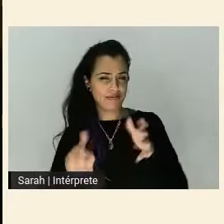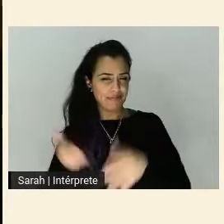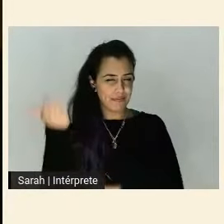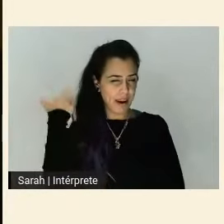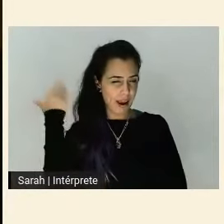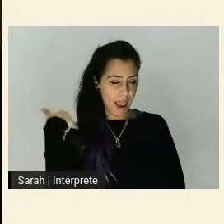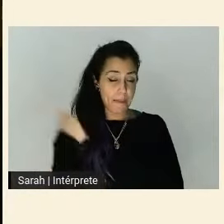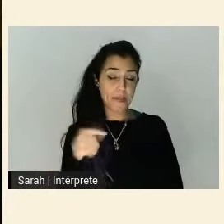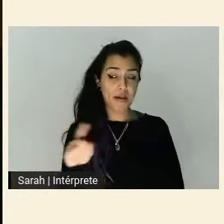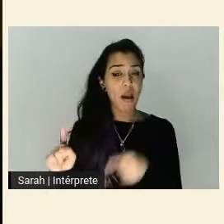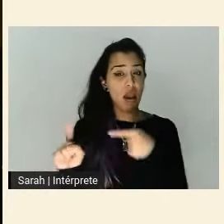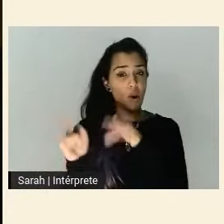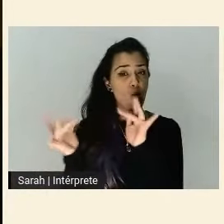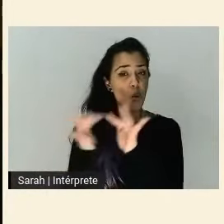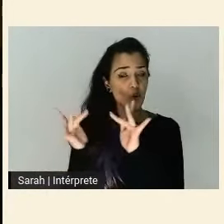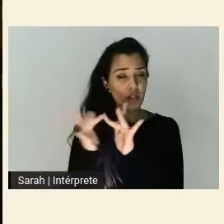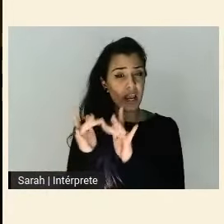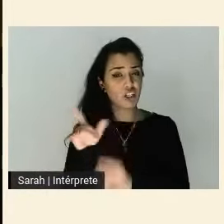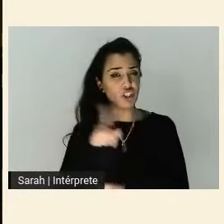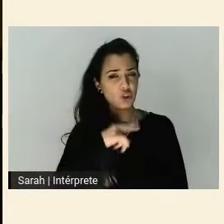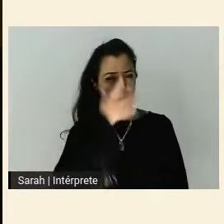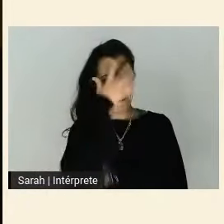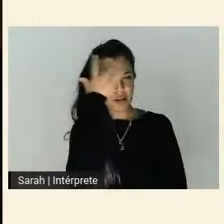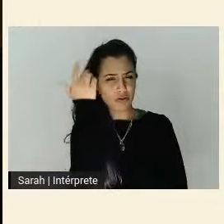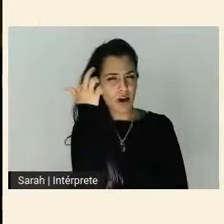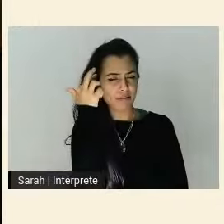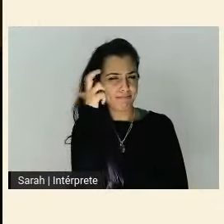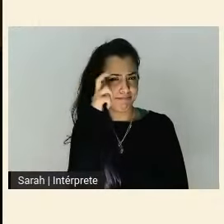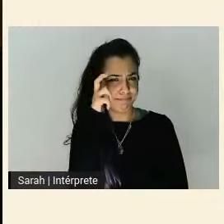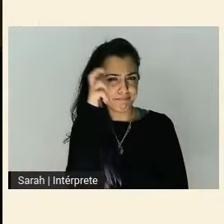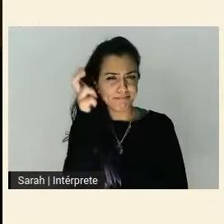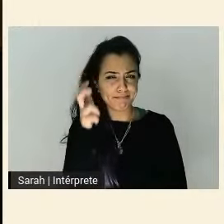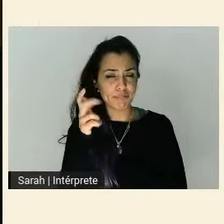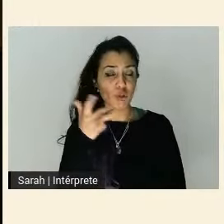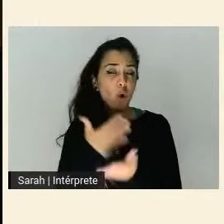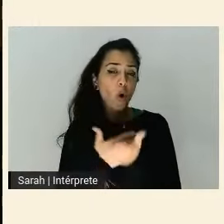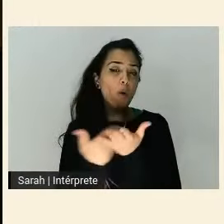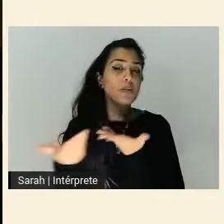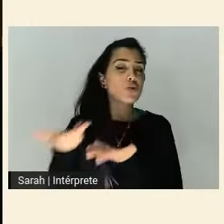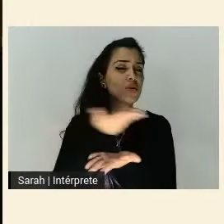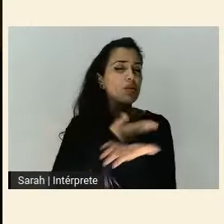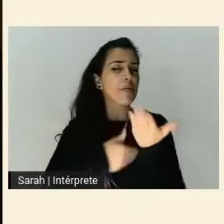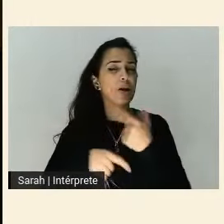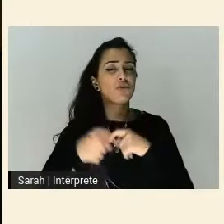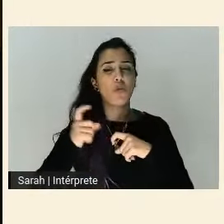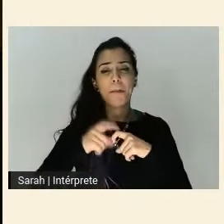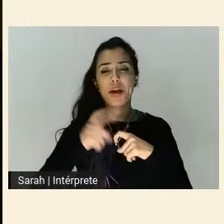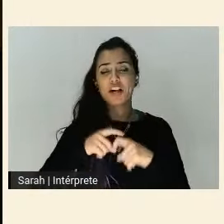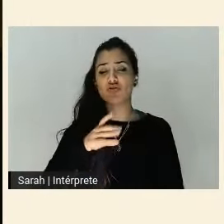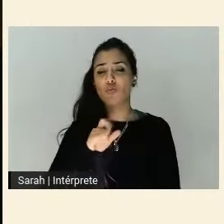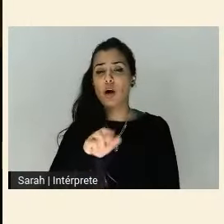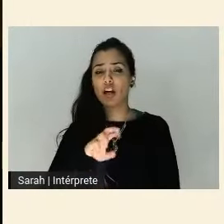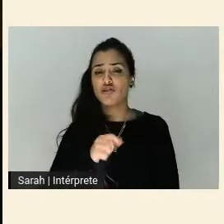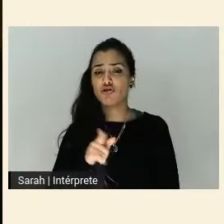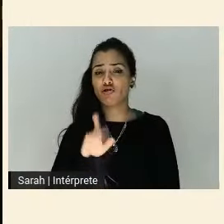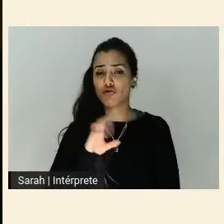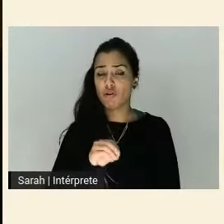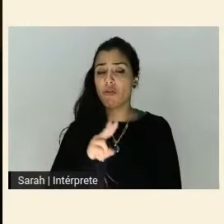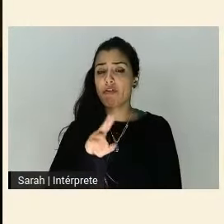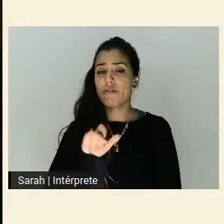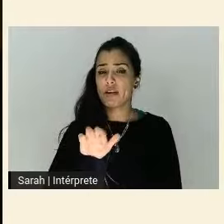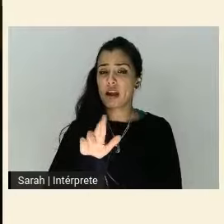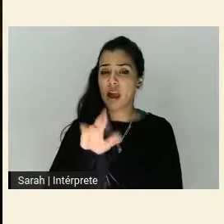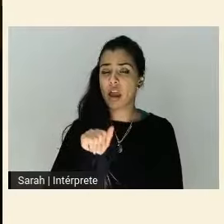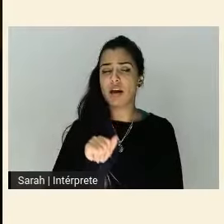Mário de Andrade com os intelectuais ocorreu por intermédio de um médico chamado Gastão Vieira, que era uma espécie de dublê